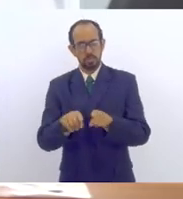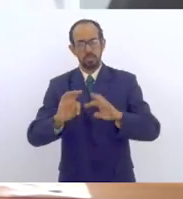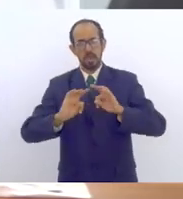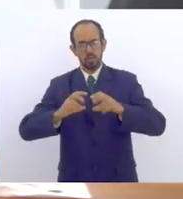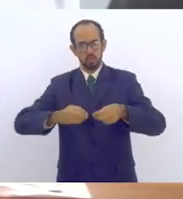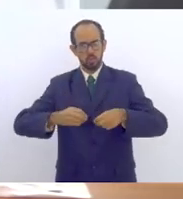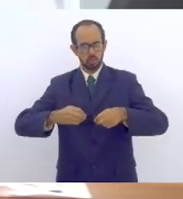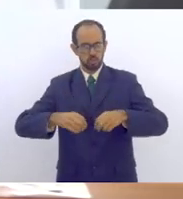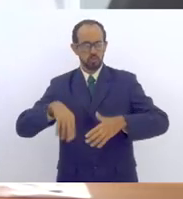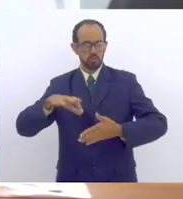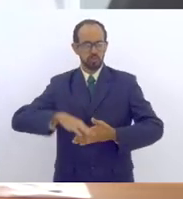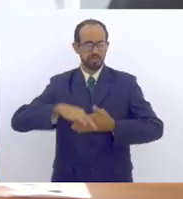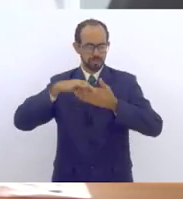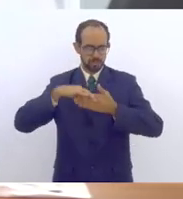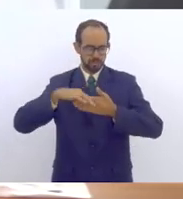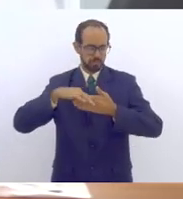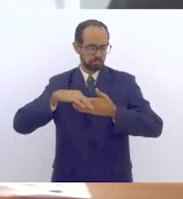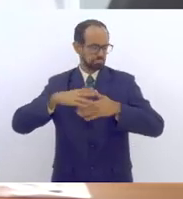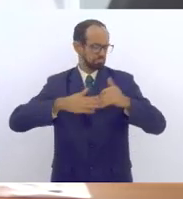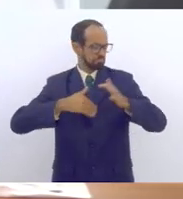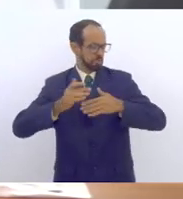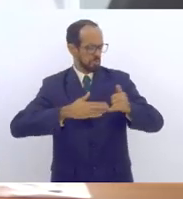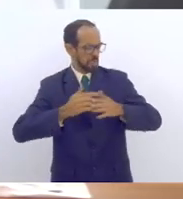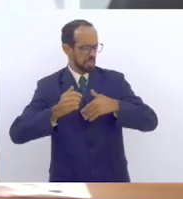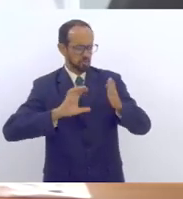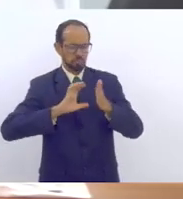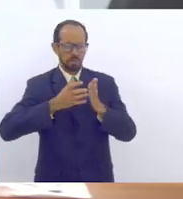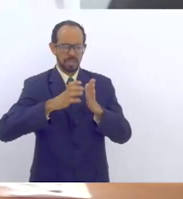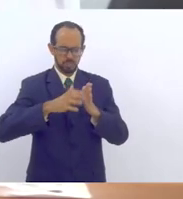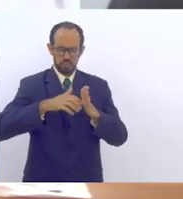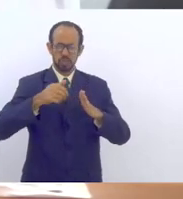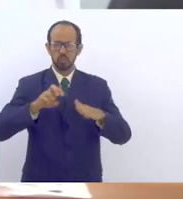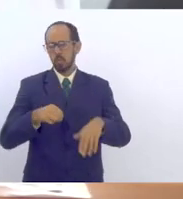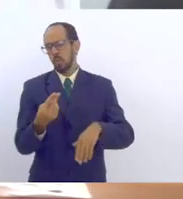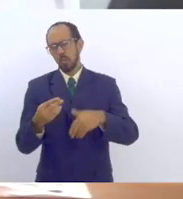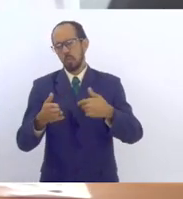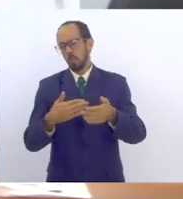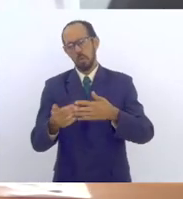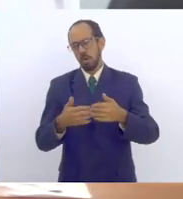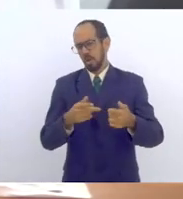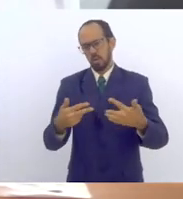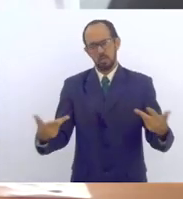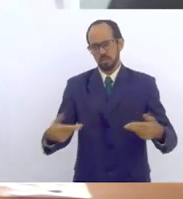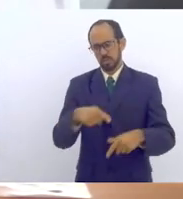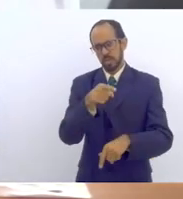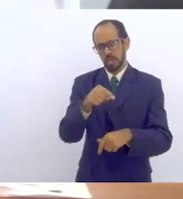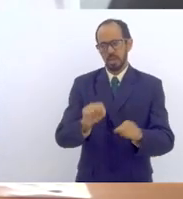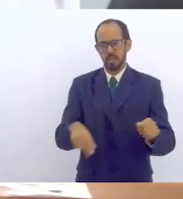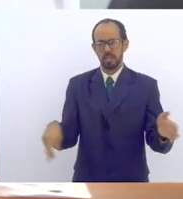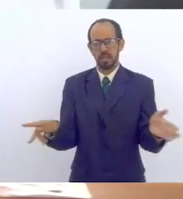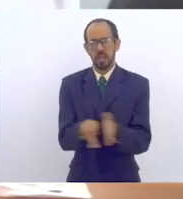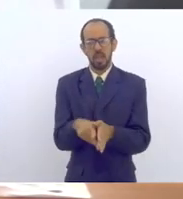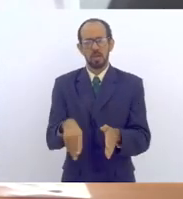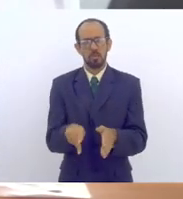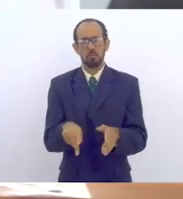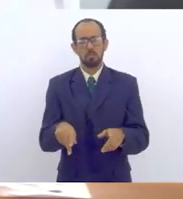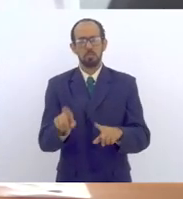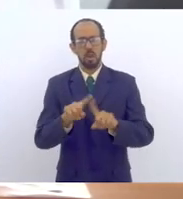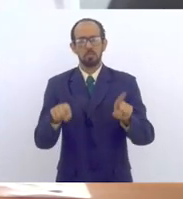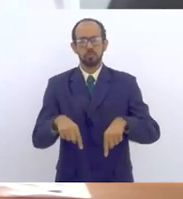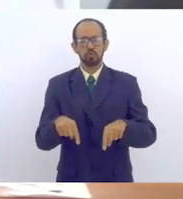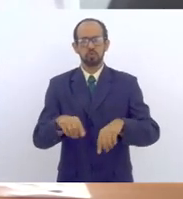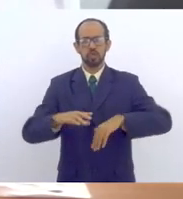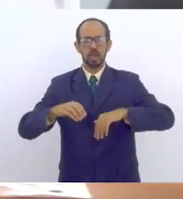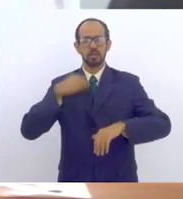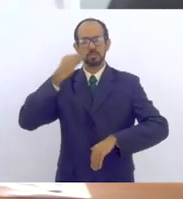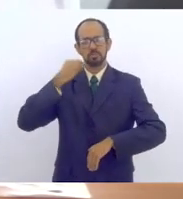da questão partidária da questão ideológica ver ele convidado como um quadro técnico e o dia que